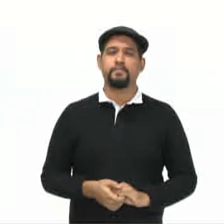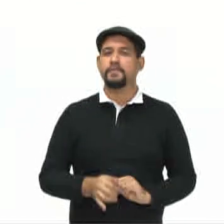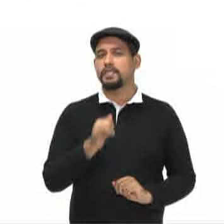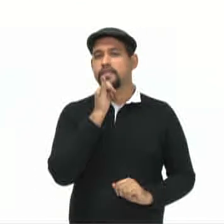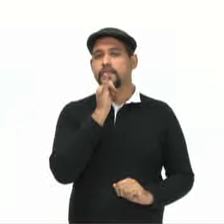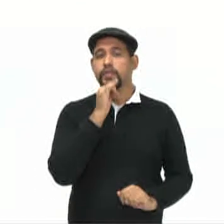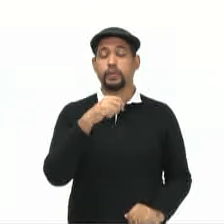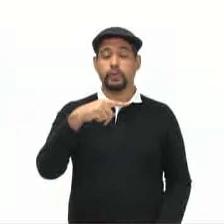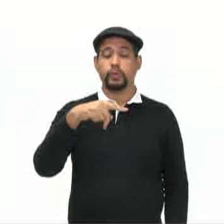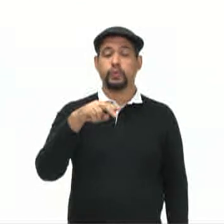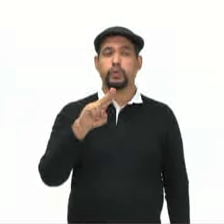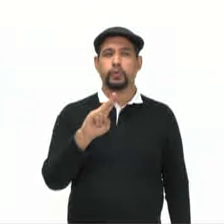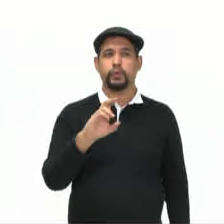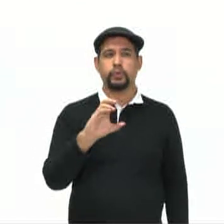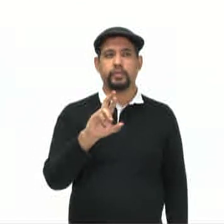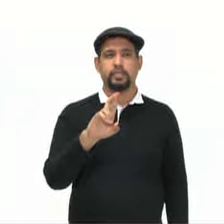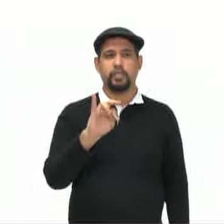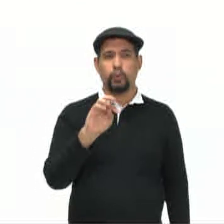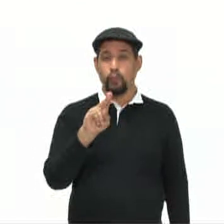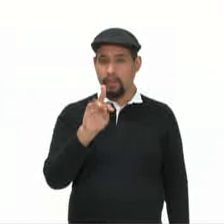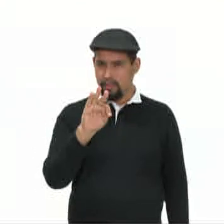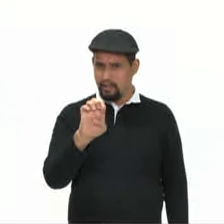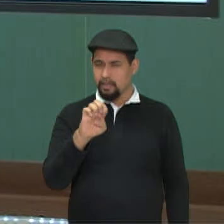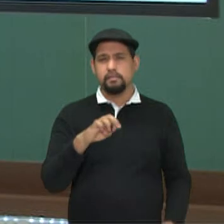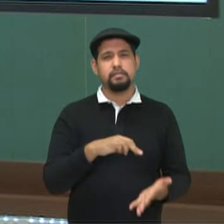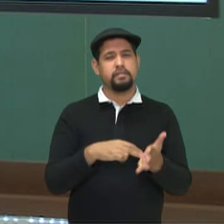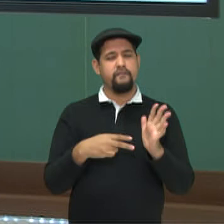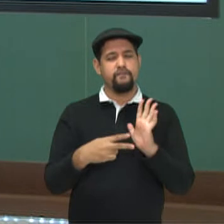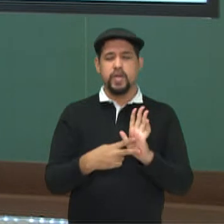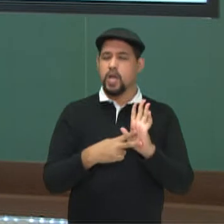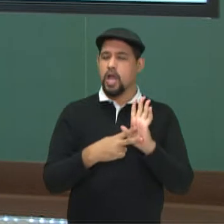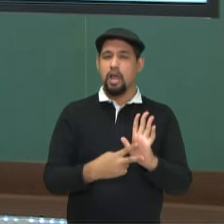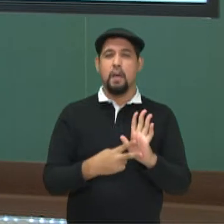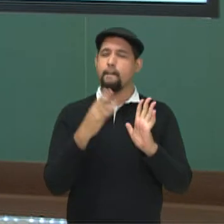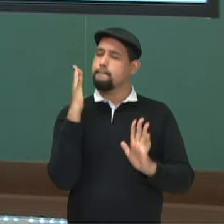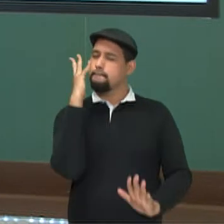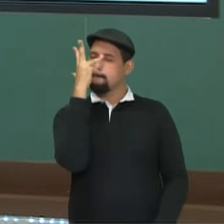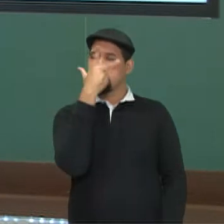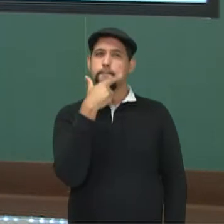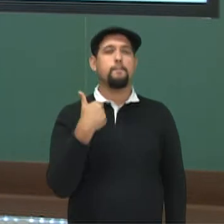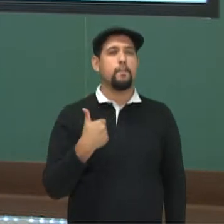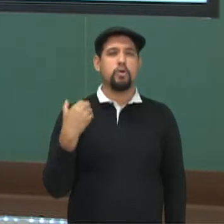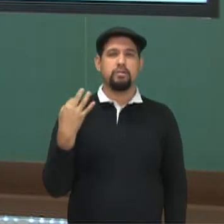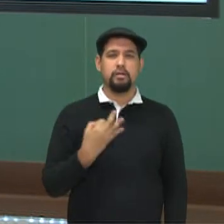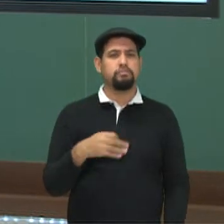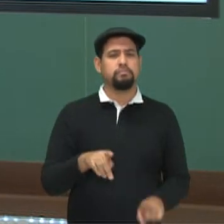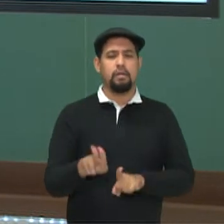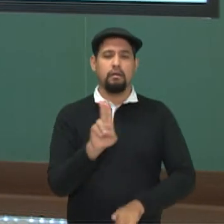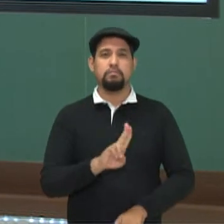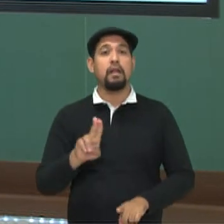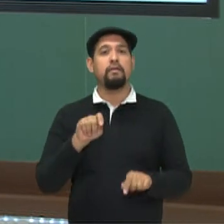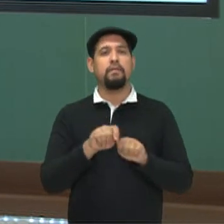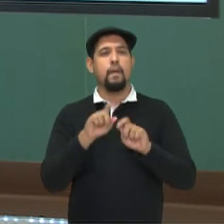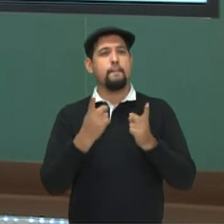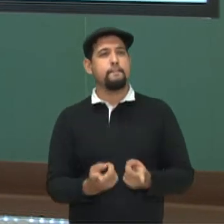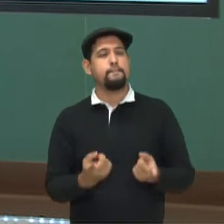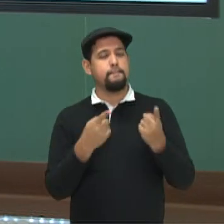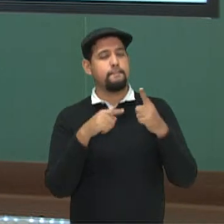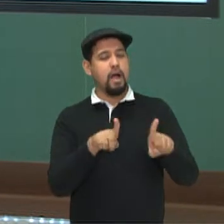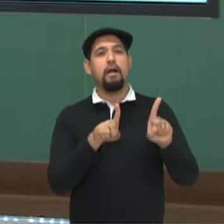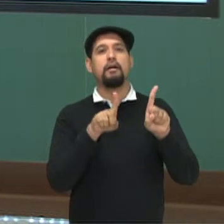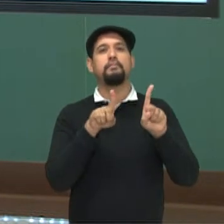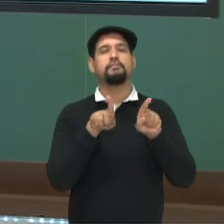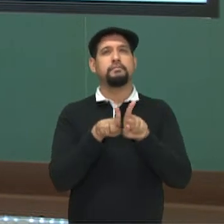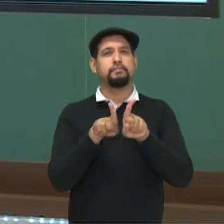como pulcritude, que significa beleza. Então, ele realmente usa ali um vocabulário mais rebuscado para provocar